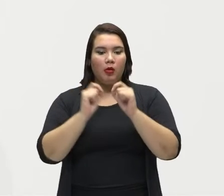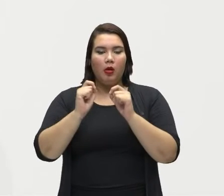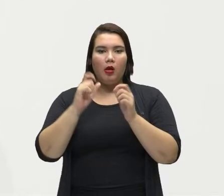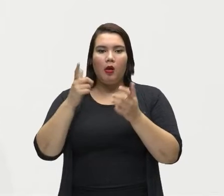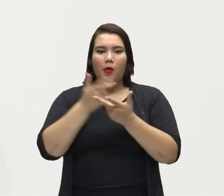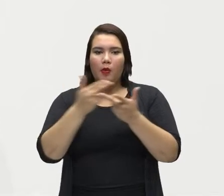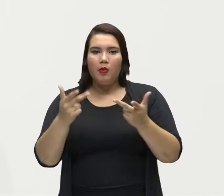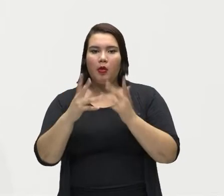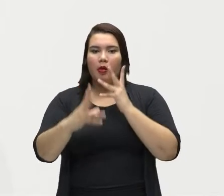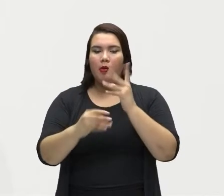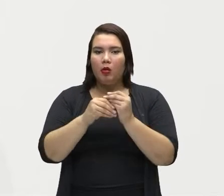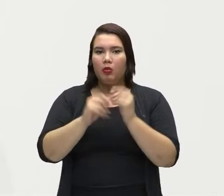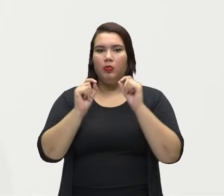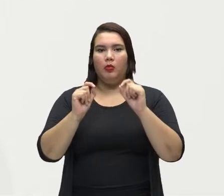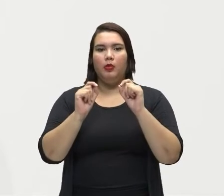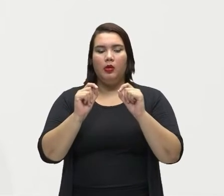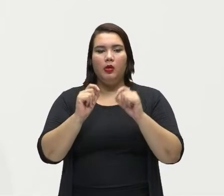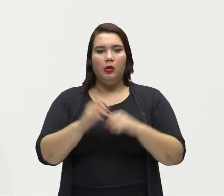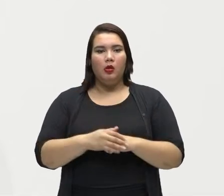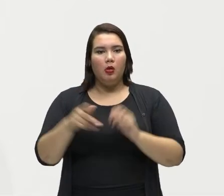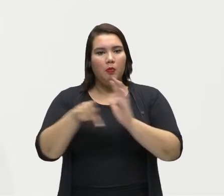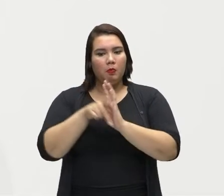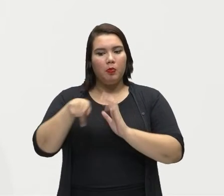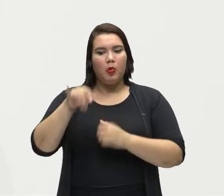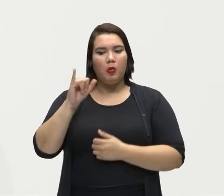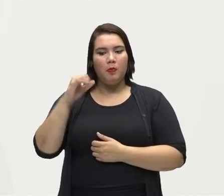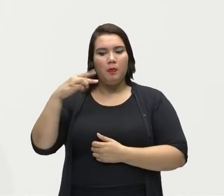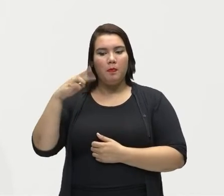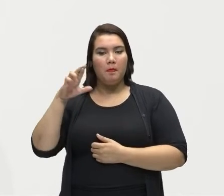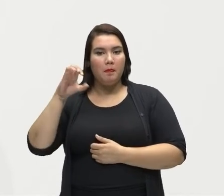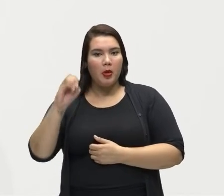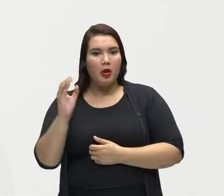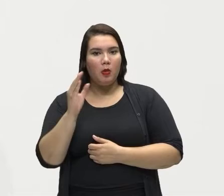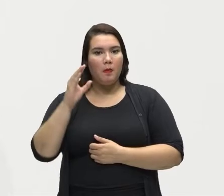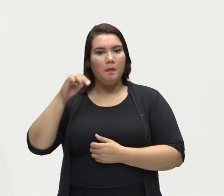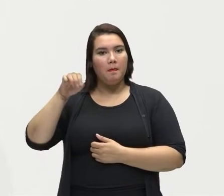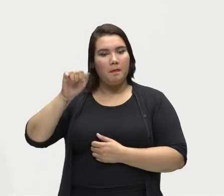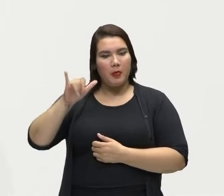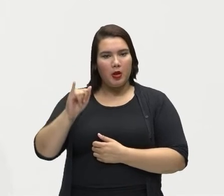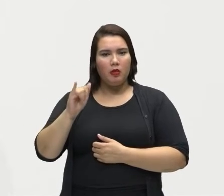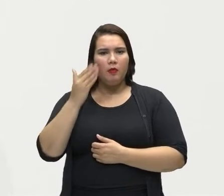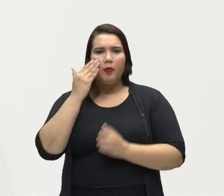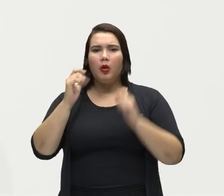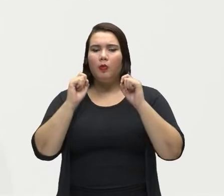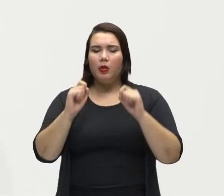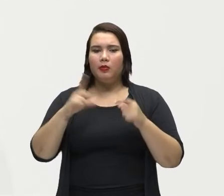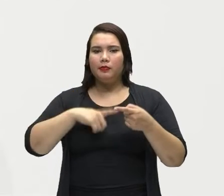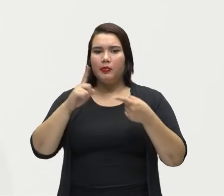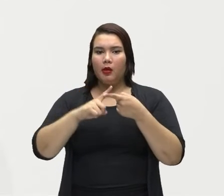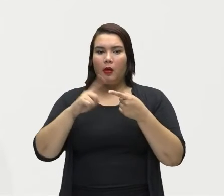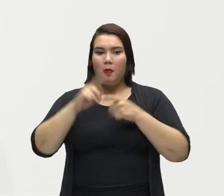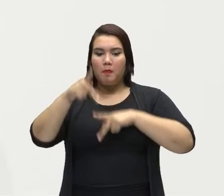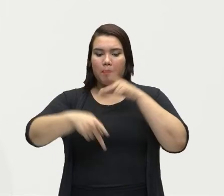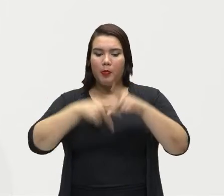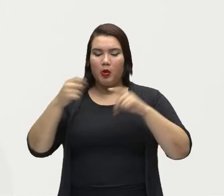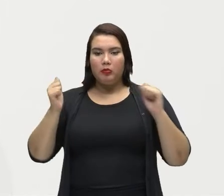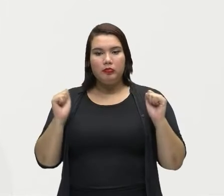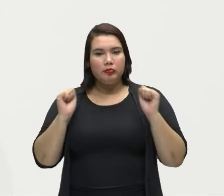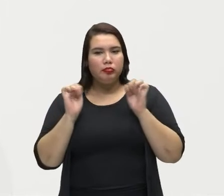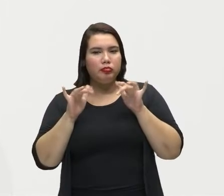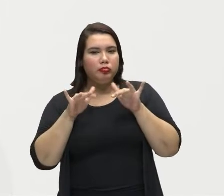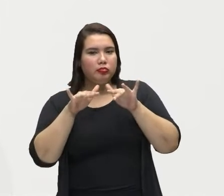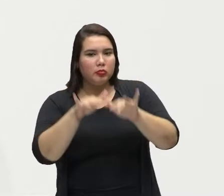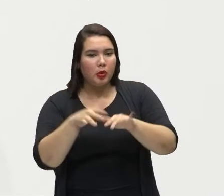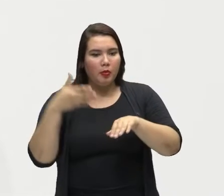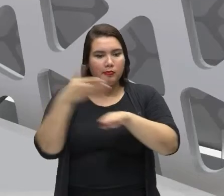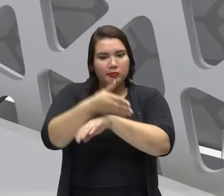para o fim, do Império de Mali. Seria aí as invasões de diferentes povos que iriam começar a